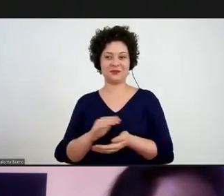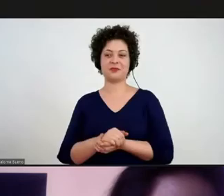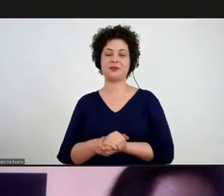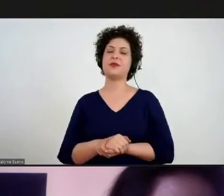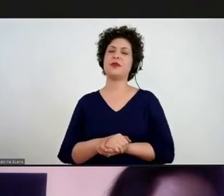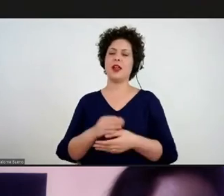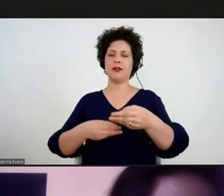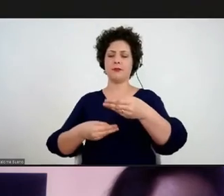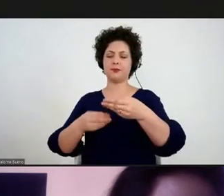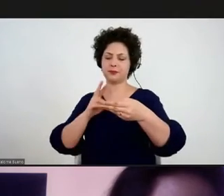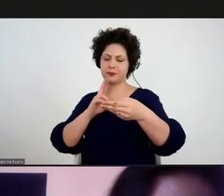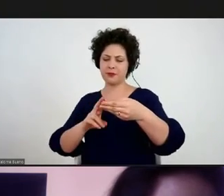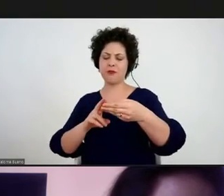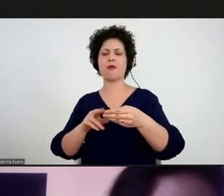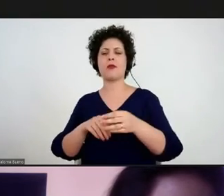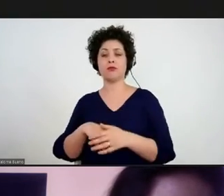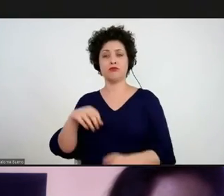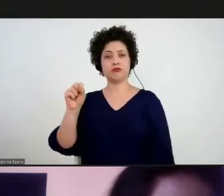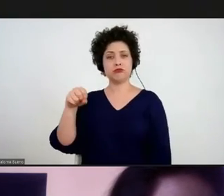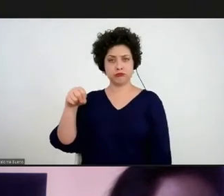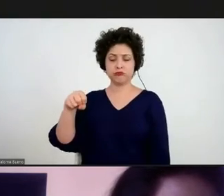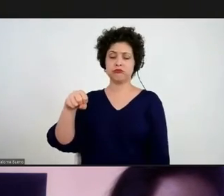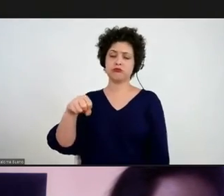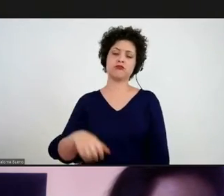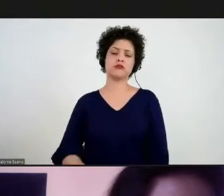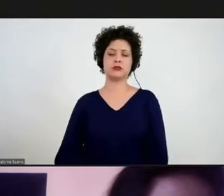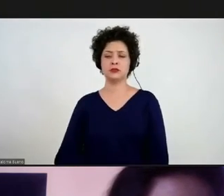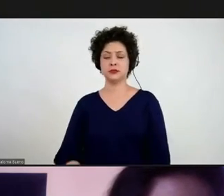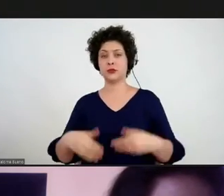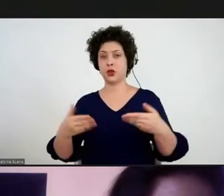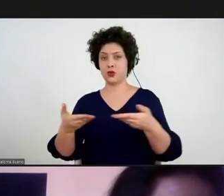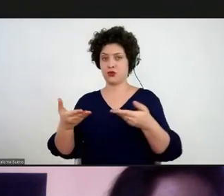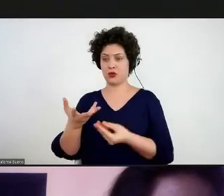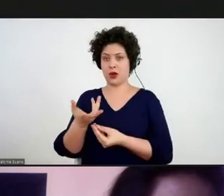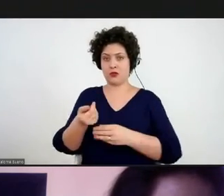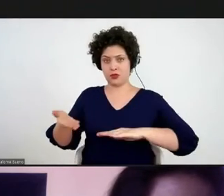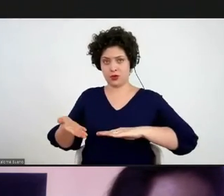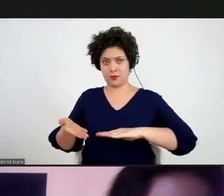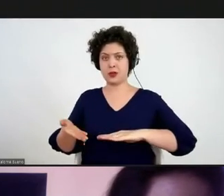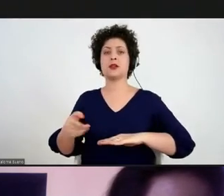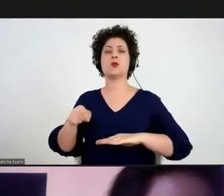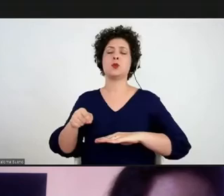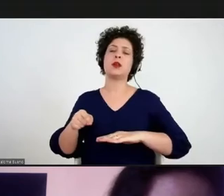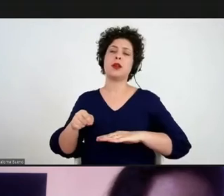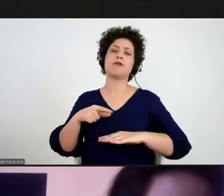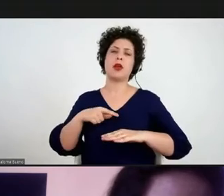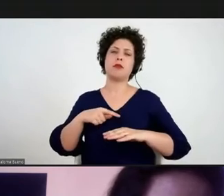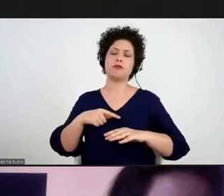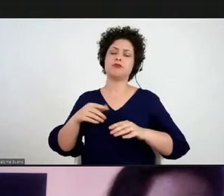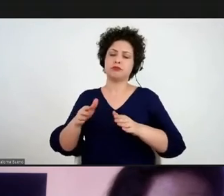Evandro, sim, veja bem, hoje a arte contemporânea, ela se desdobra